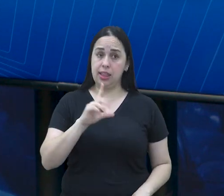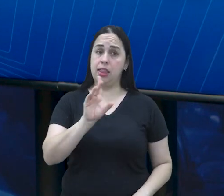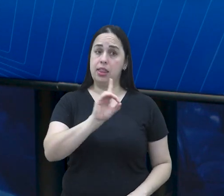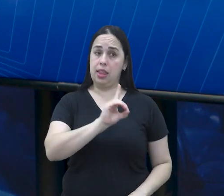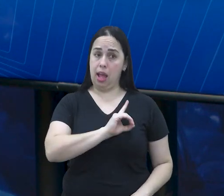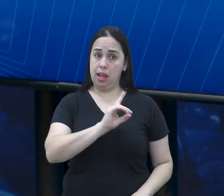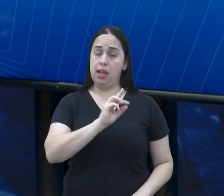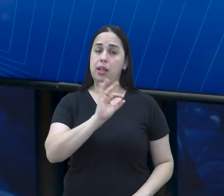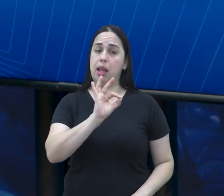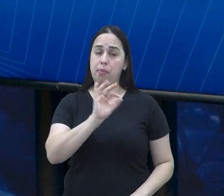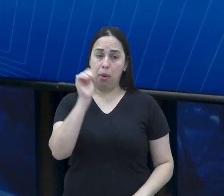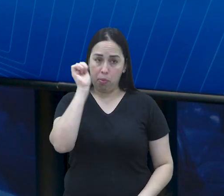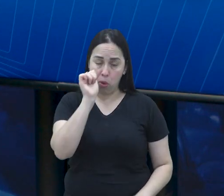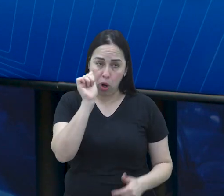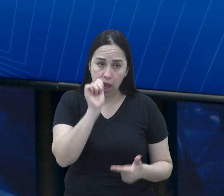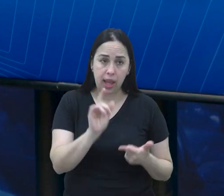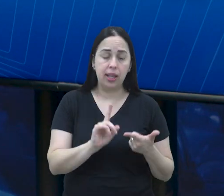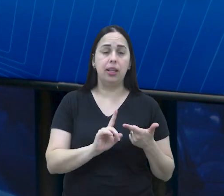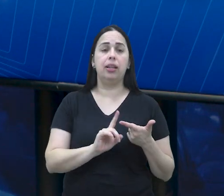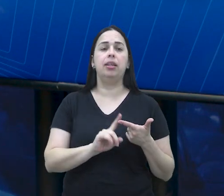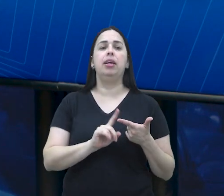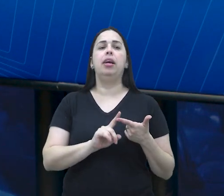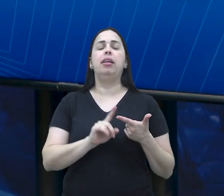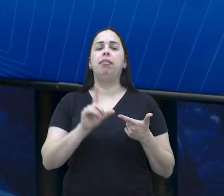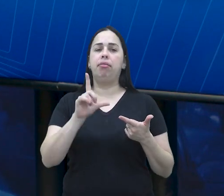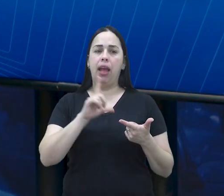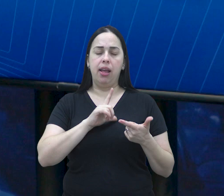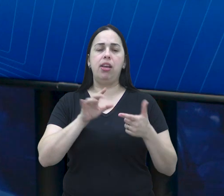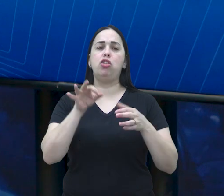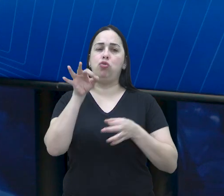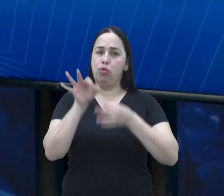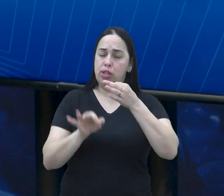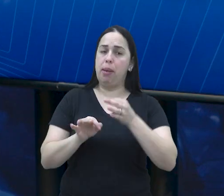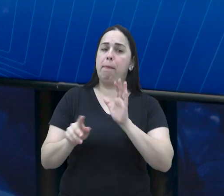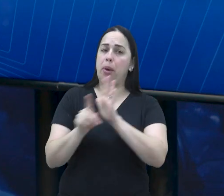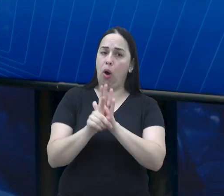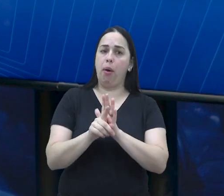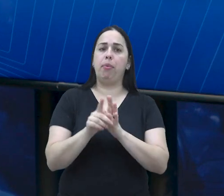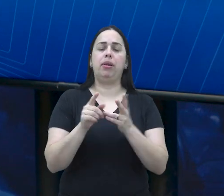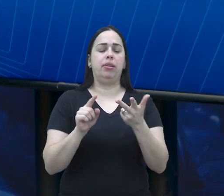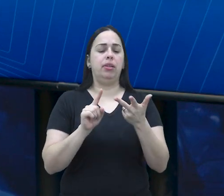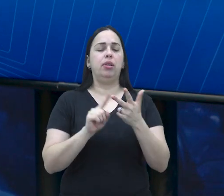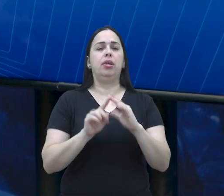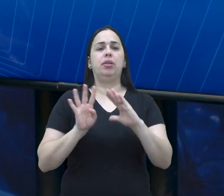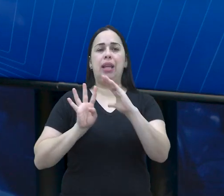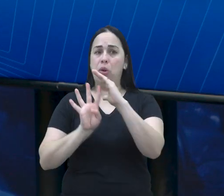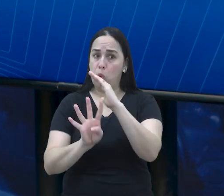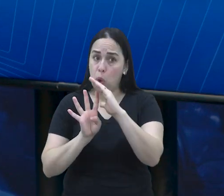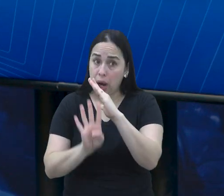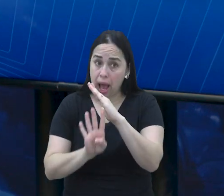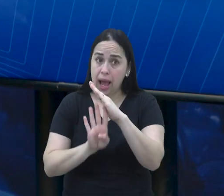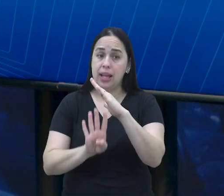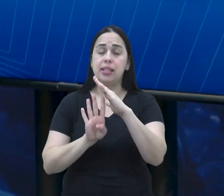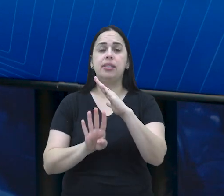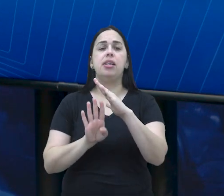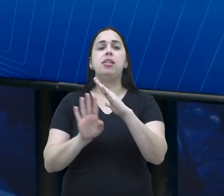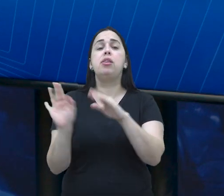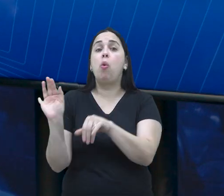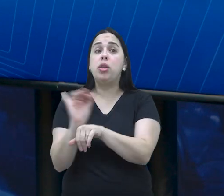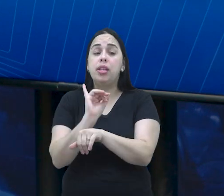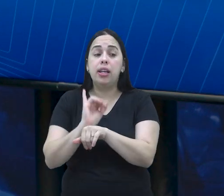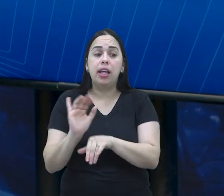tem delegacia própria, tem vara própria, tem o CREAS, o CRAS, que